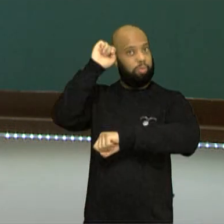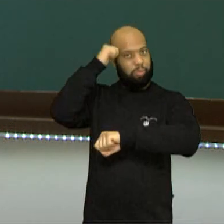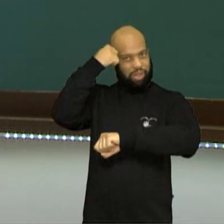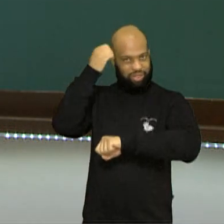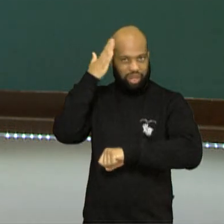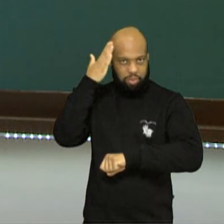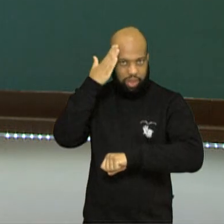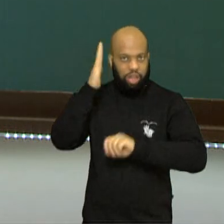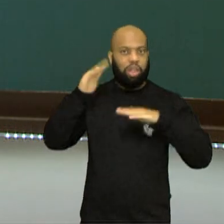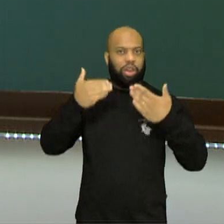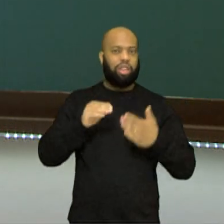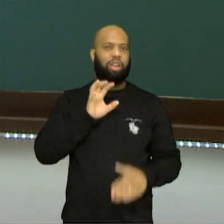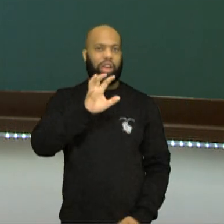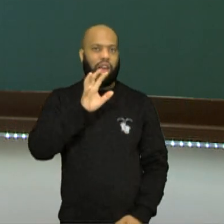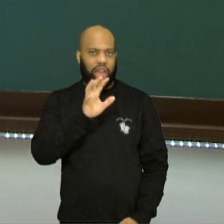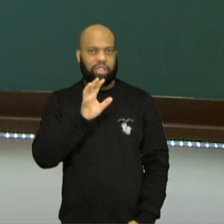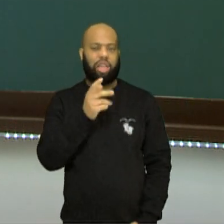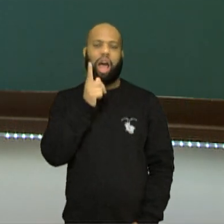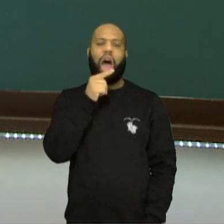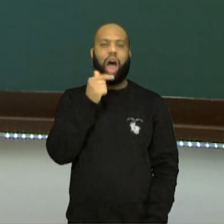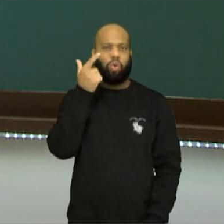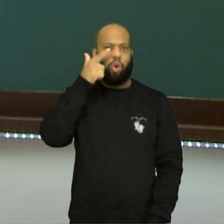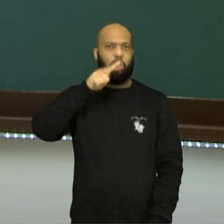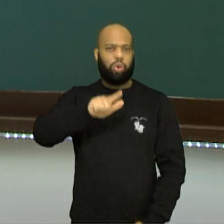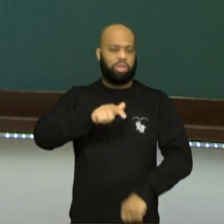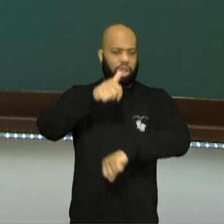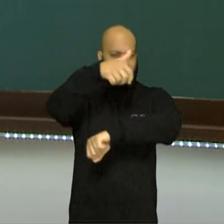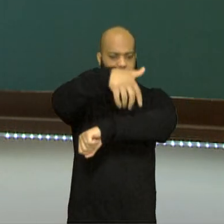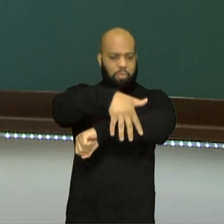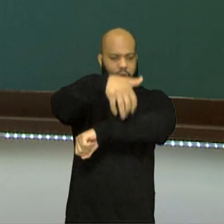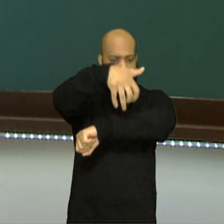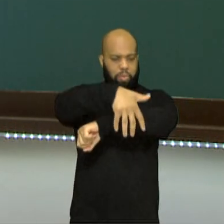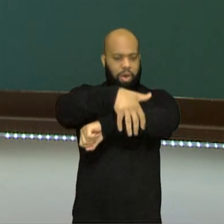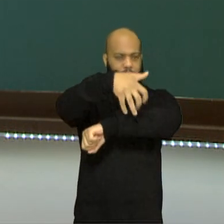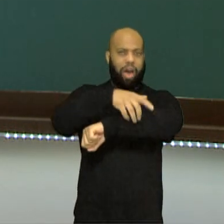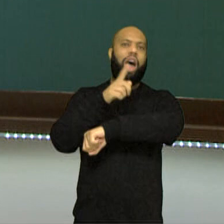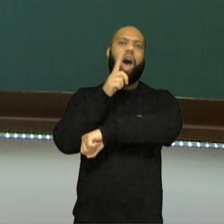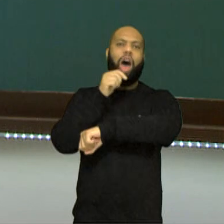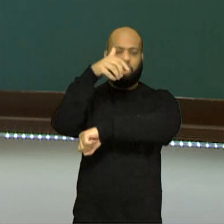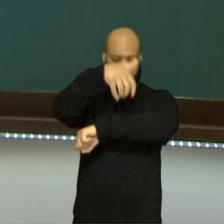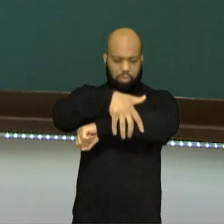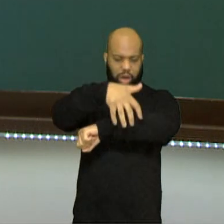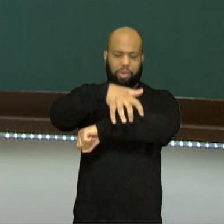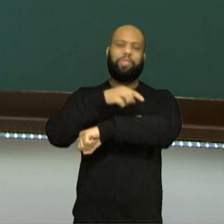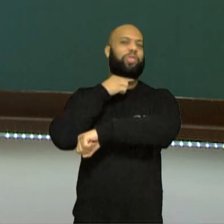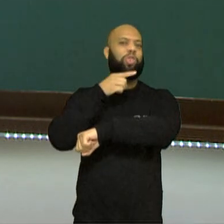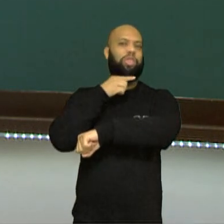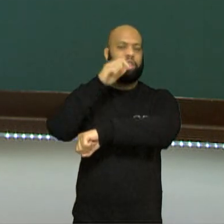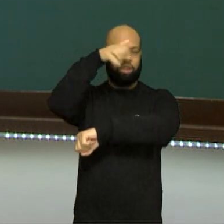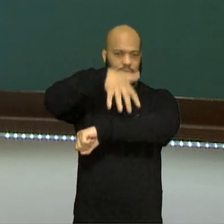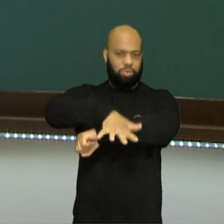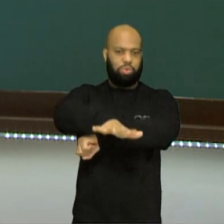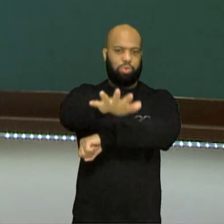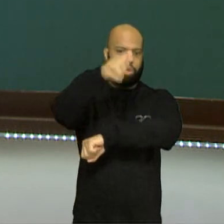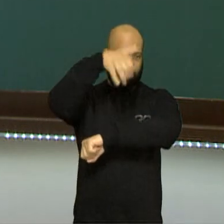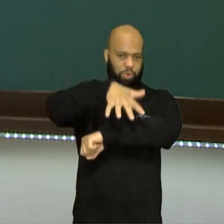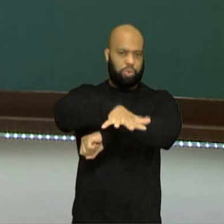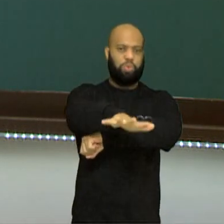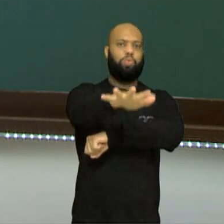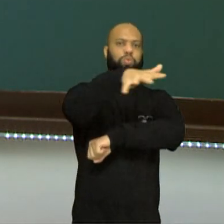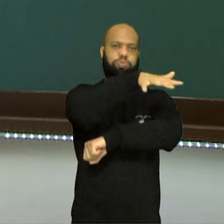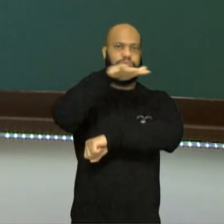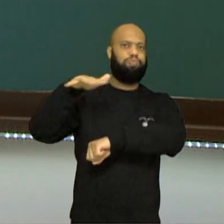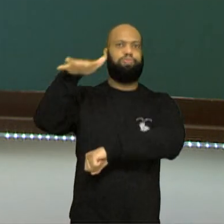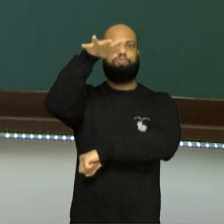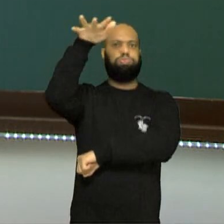Será que essa água consegue penetrar no solo? Muito provavelmente não. Então, uma causa seria a